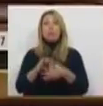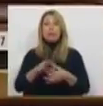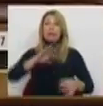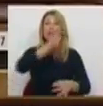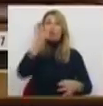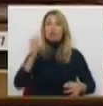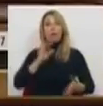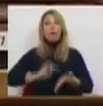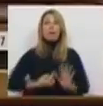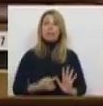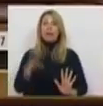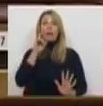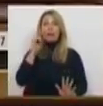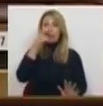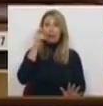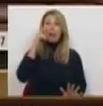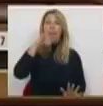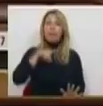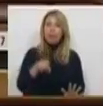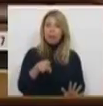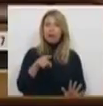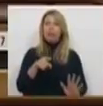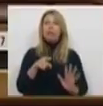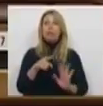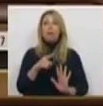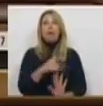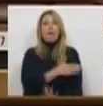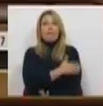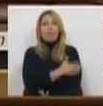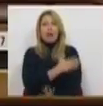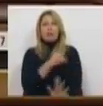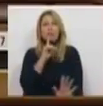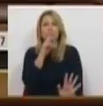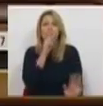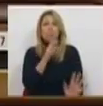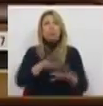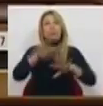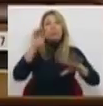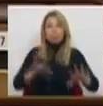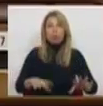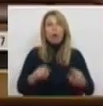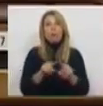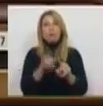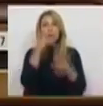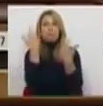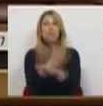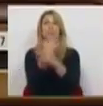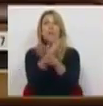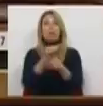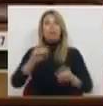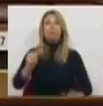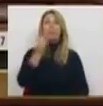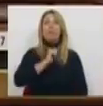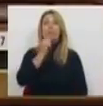necessária, garantindo que aqueles que foram fragilizados por problemas como os incêndios que aconteceram no Funchal, na Madeira,